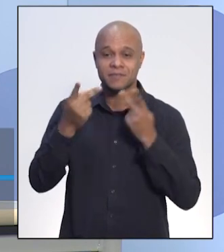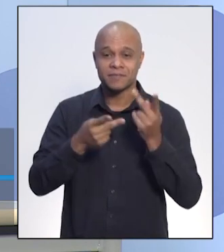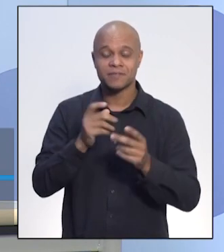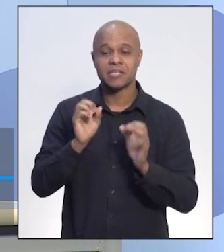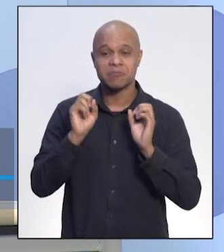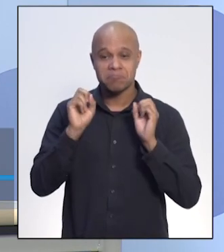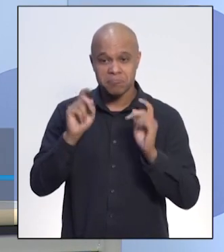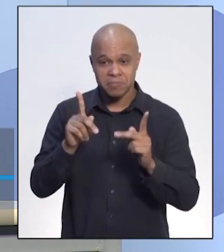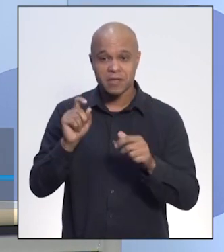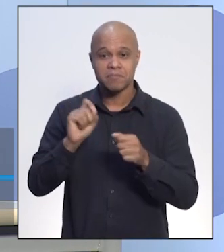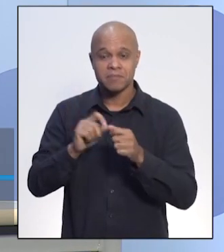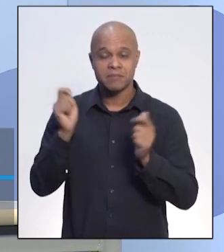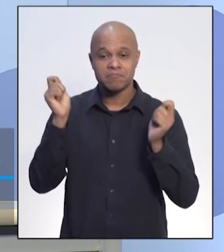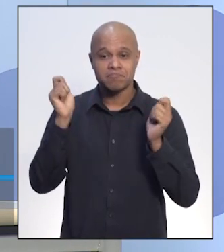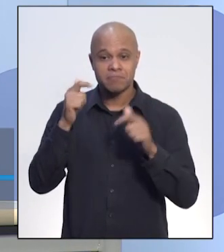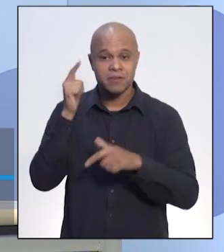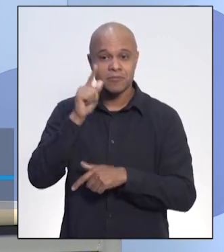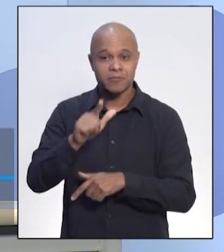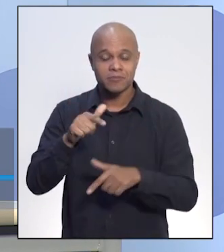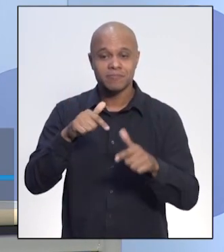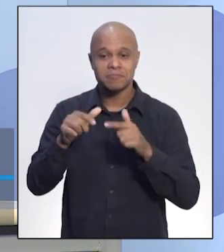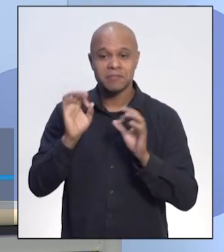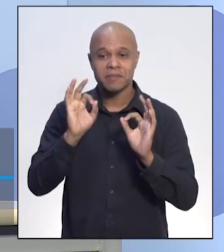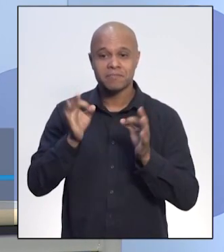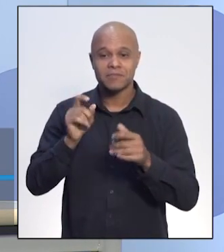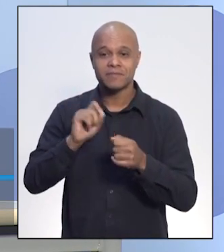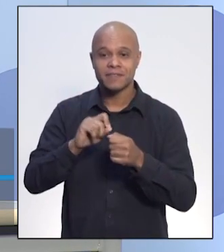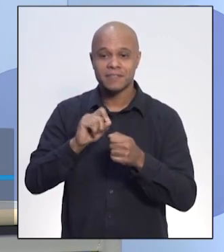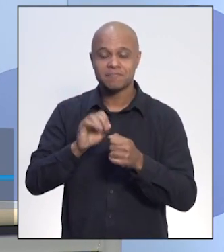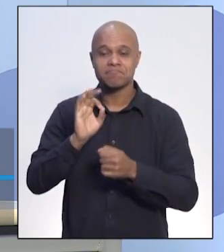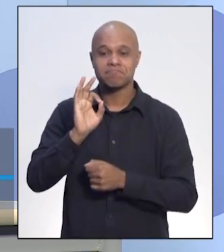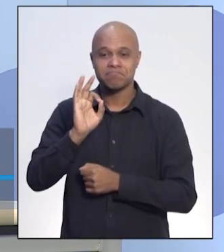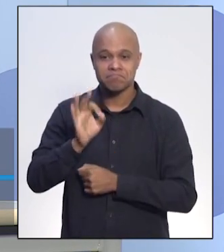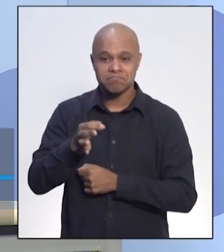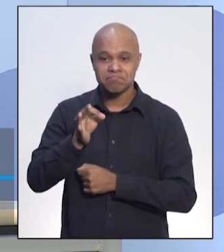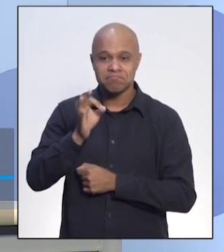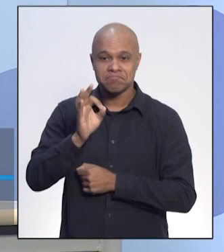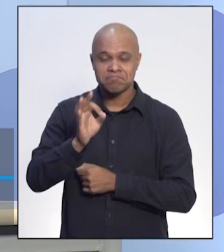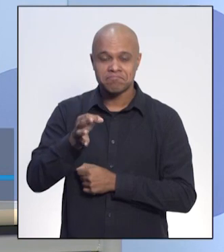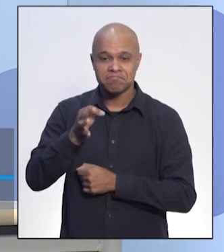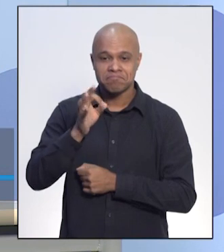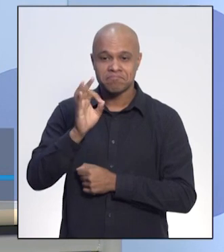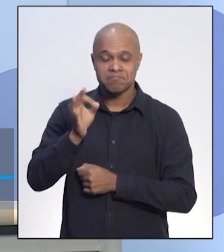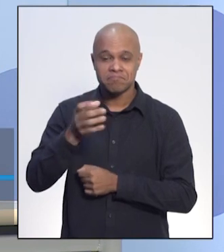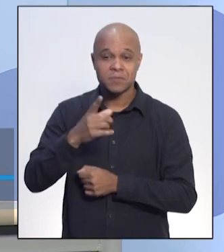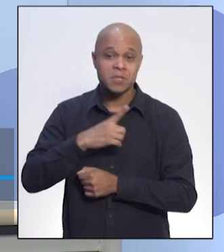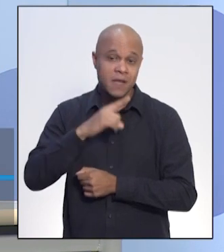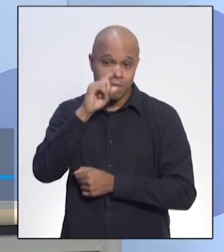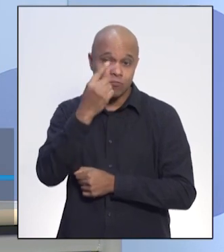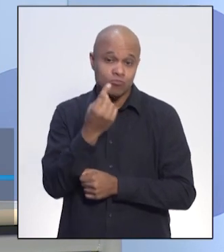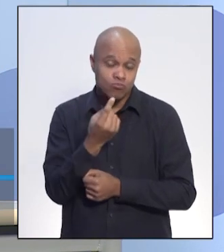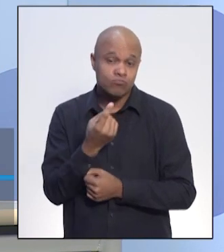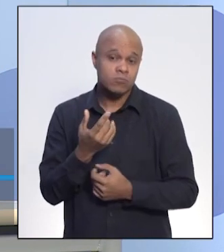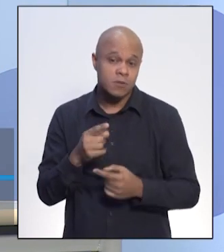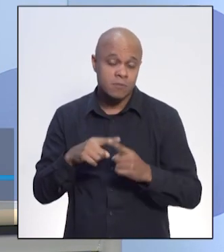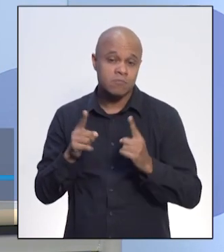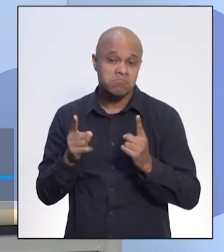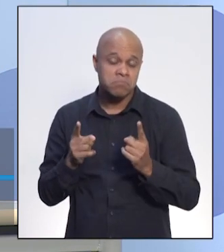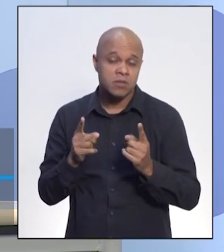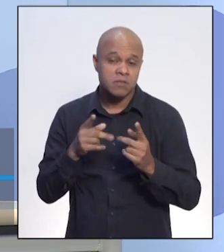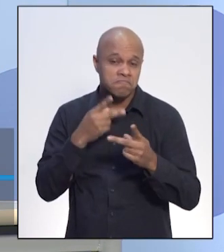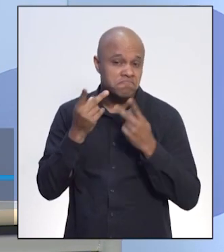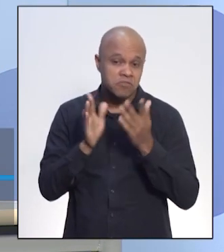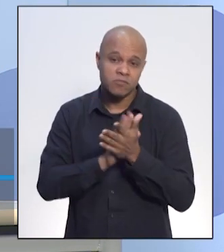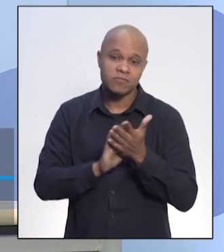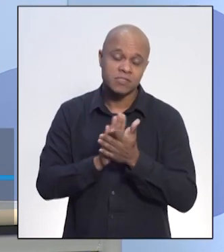Simone. Então, a maioria conseguiu realizar. E alguns tiveram algumas dúvidas, mas eles não